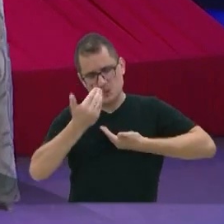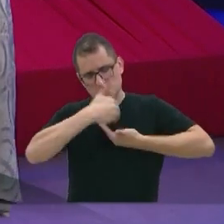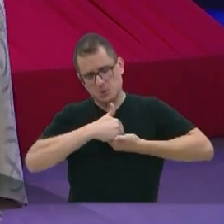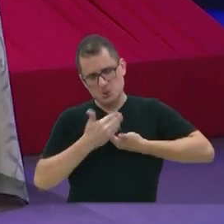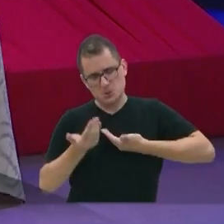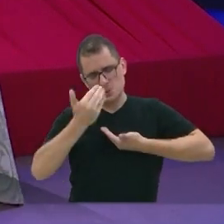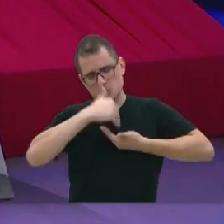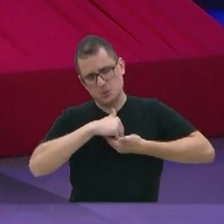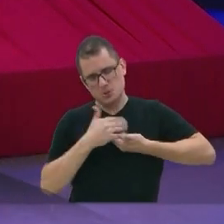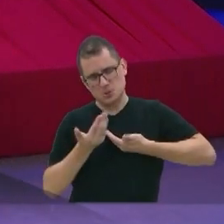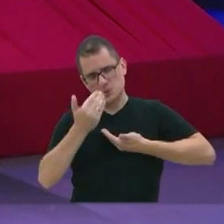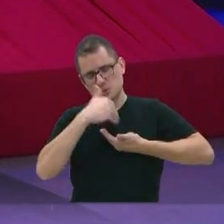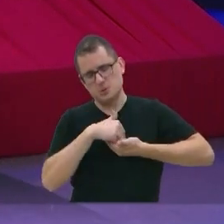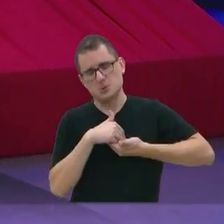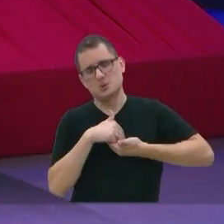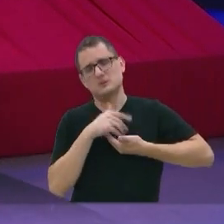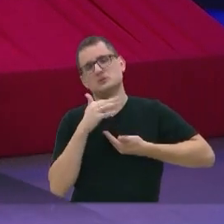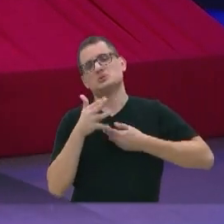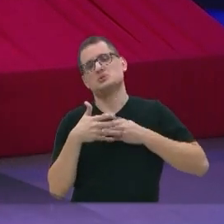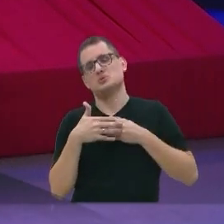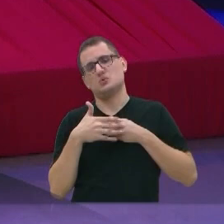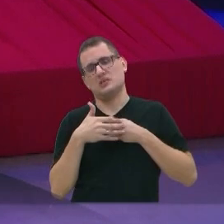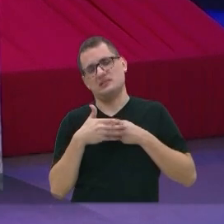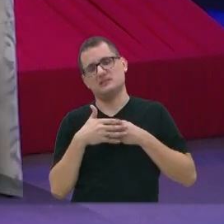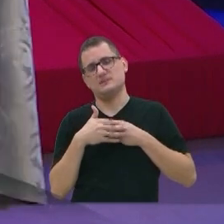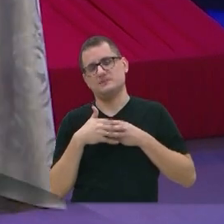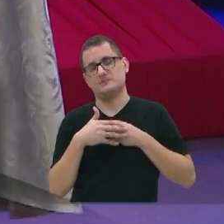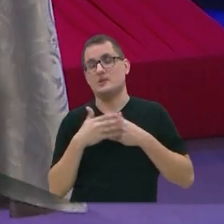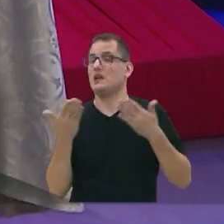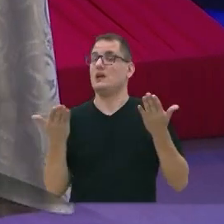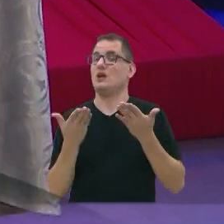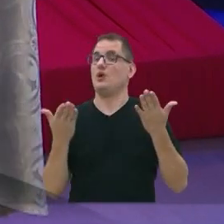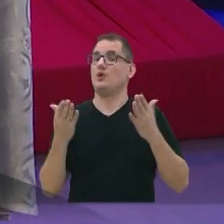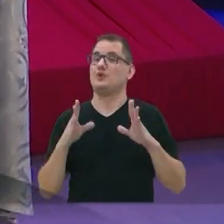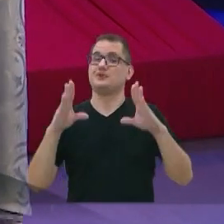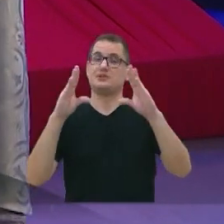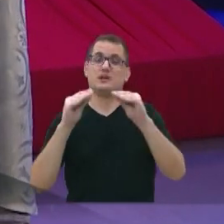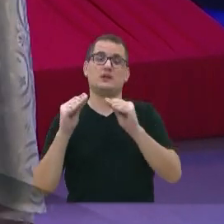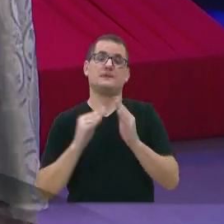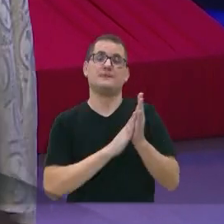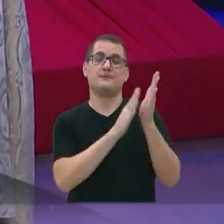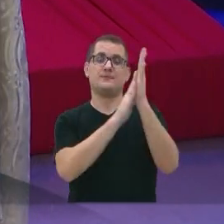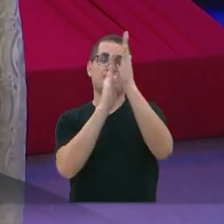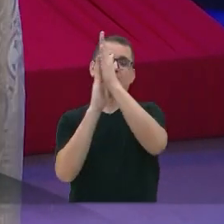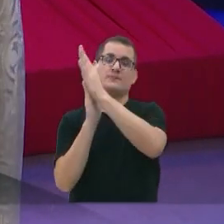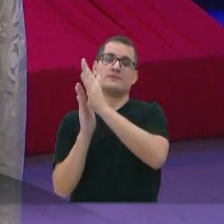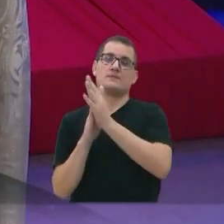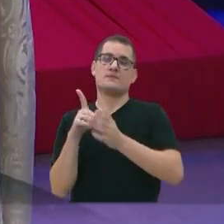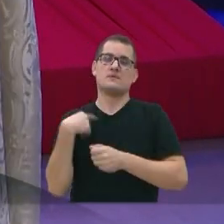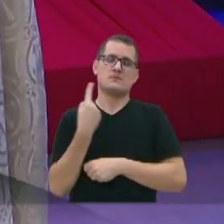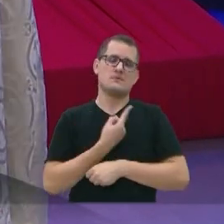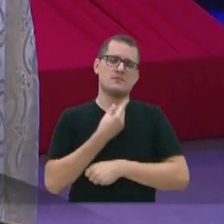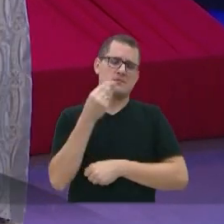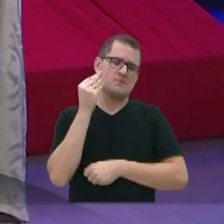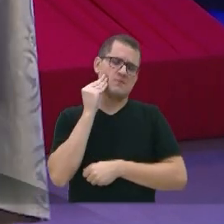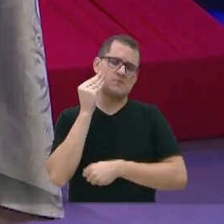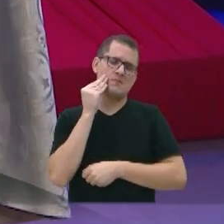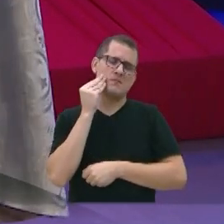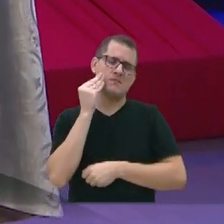E nesta noite de louvor, temos esta oportunidade de nos